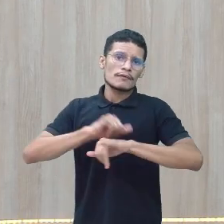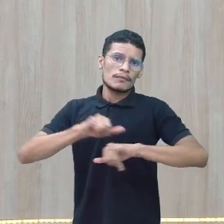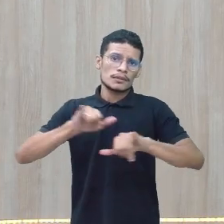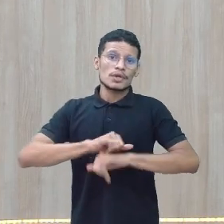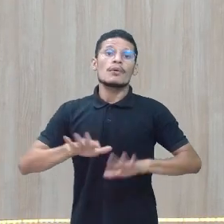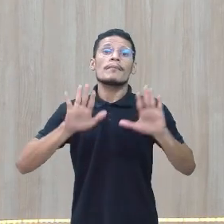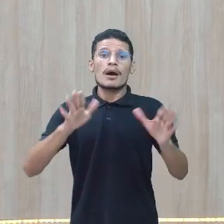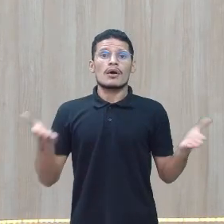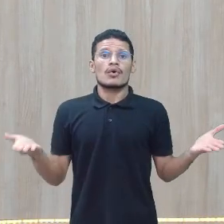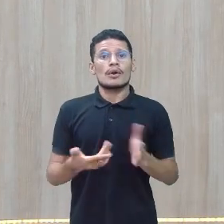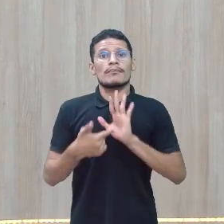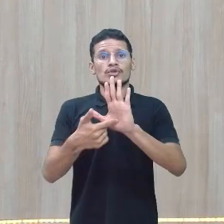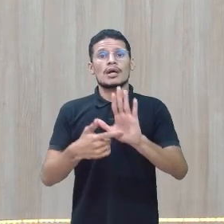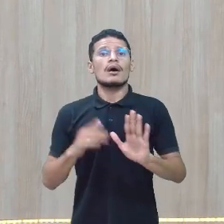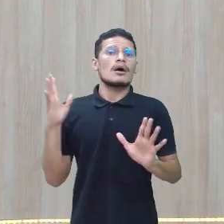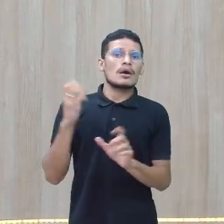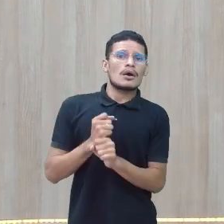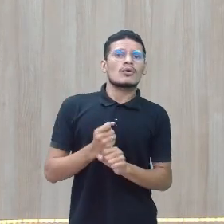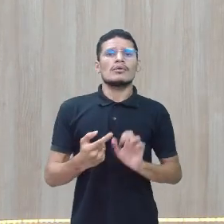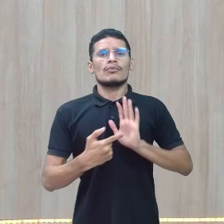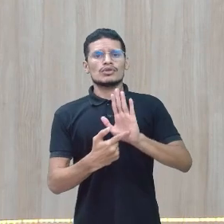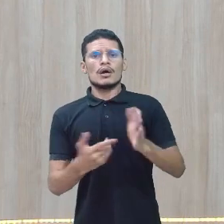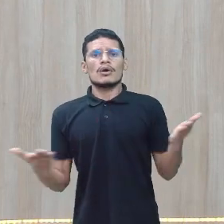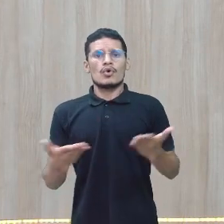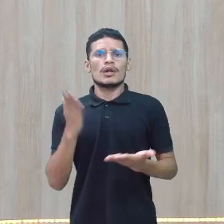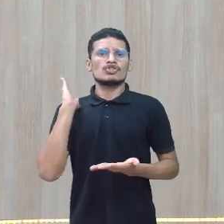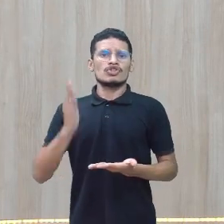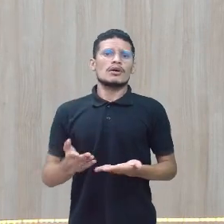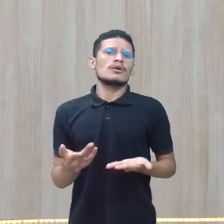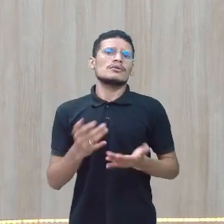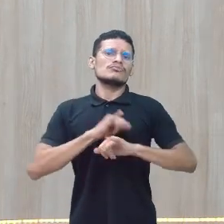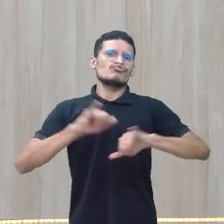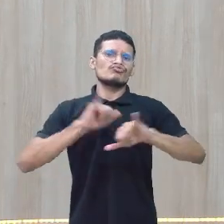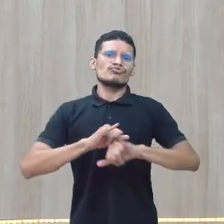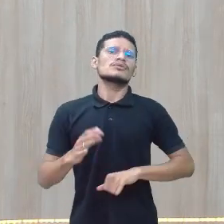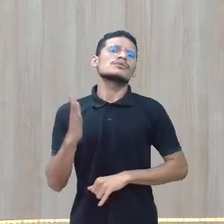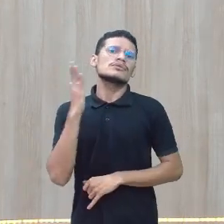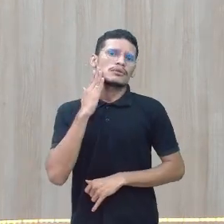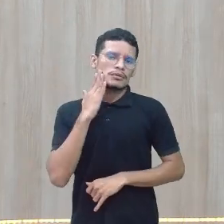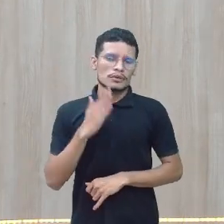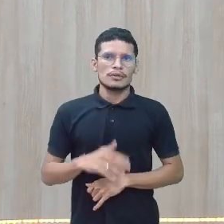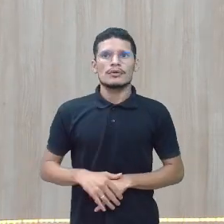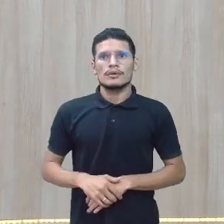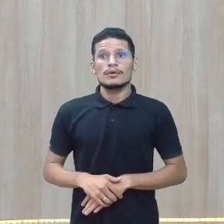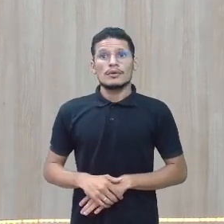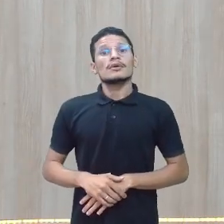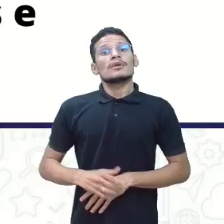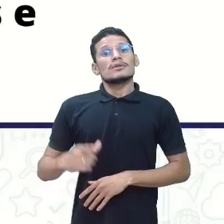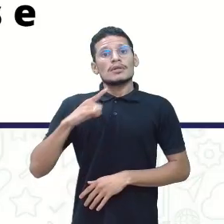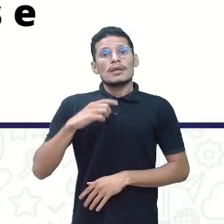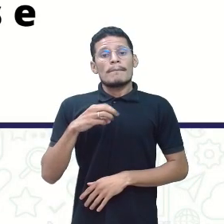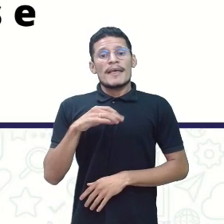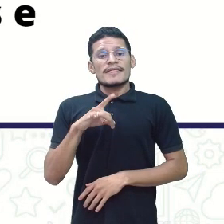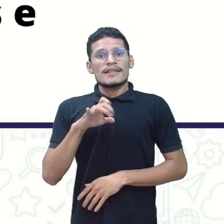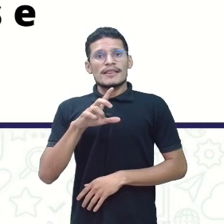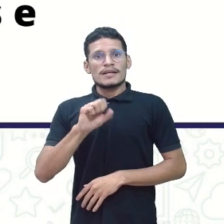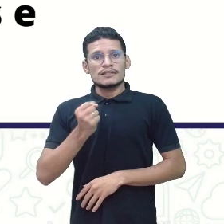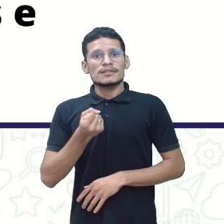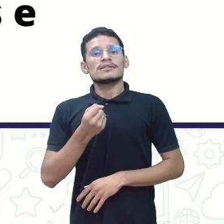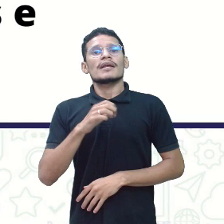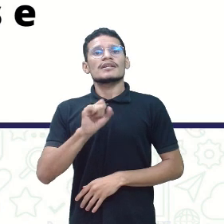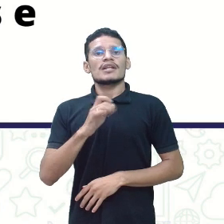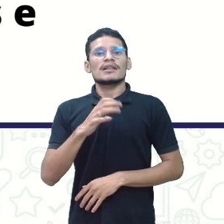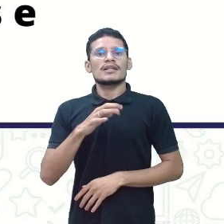são feitos para a gente tratar esses dados, para tratar essas informações. As medidas estatísticas são